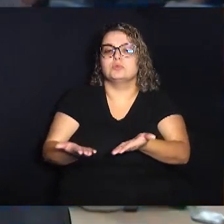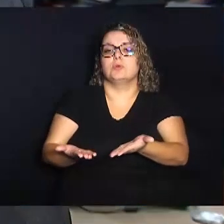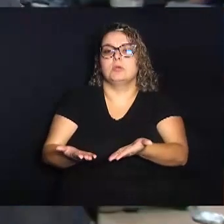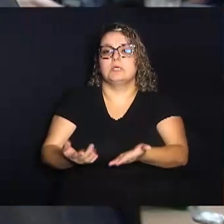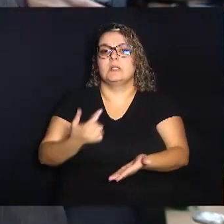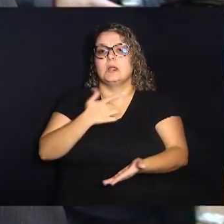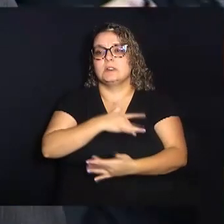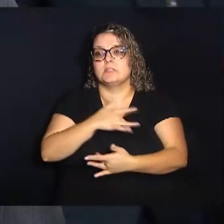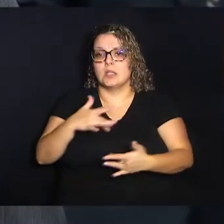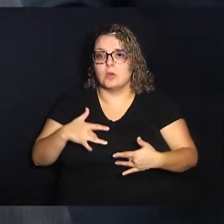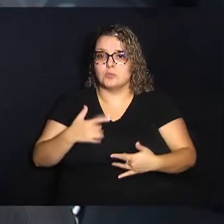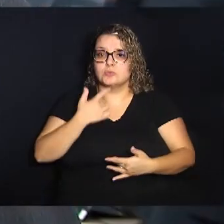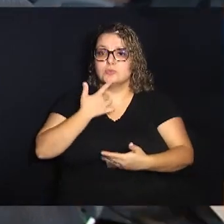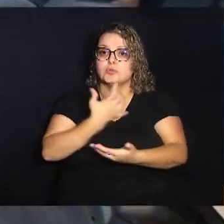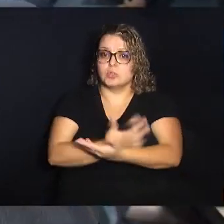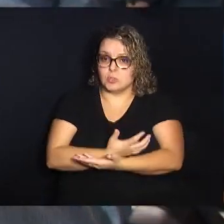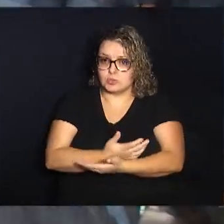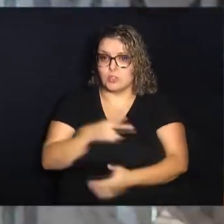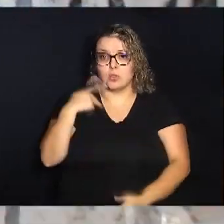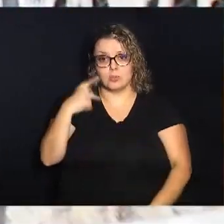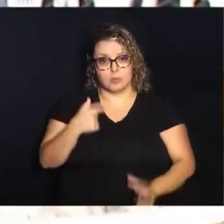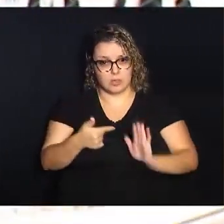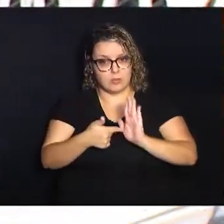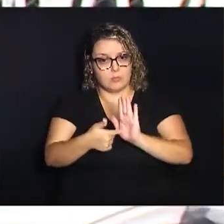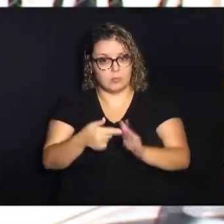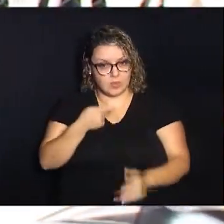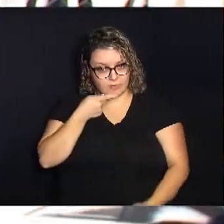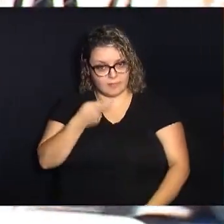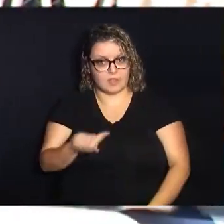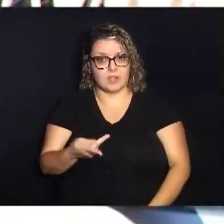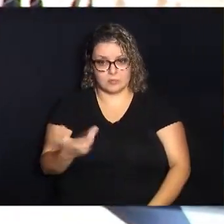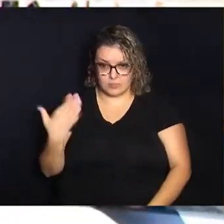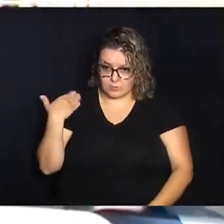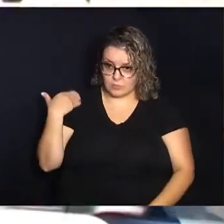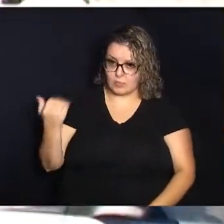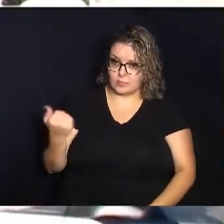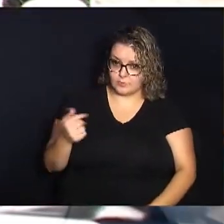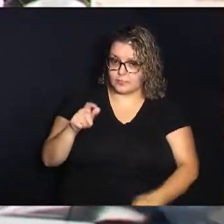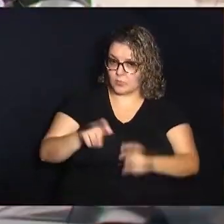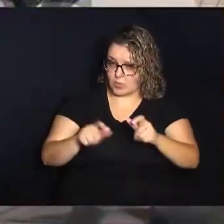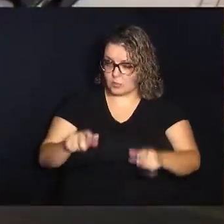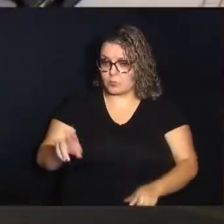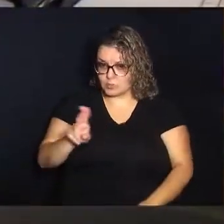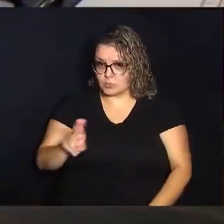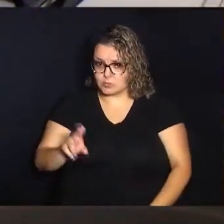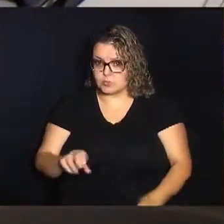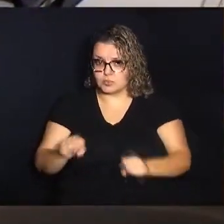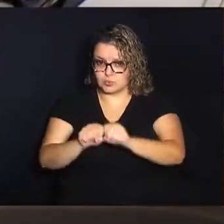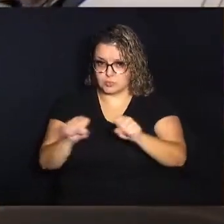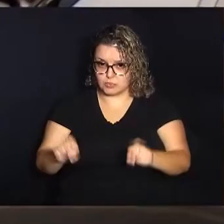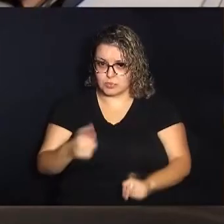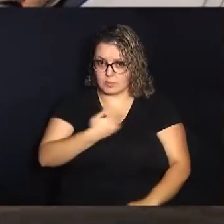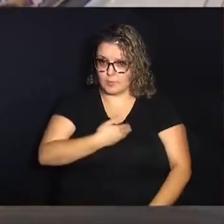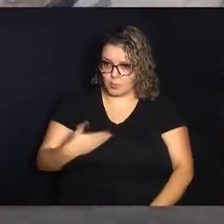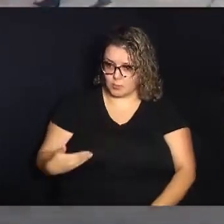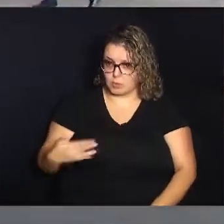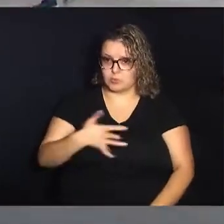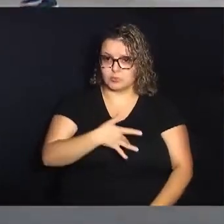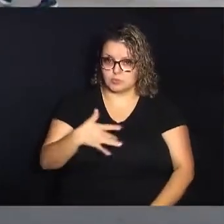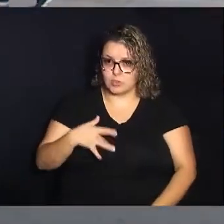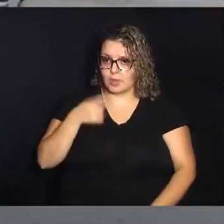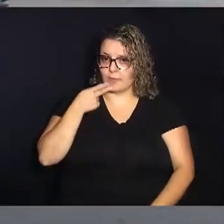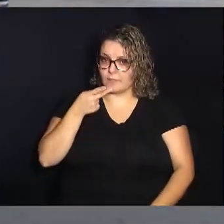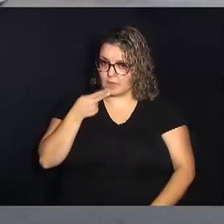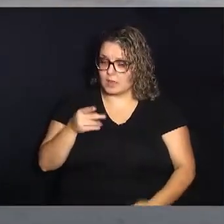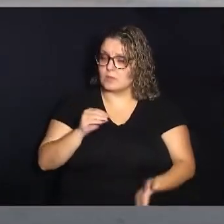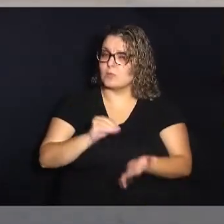óssea. O parlamentar destaca que foi acionado pelos usuários do Sistema Público de Saúde, que relataram